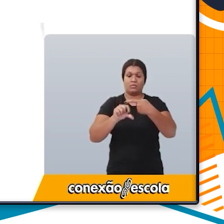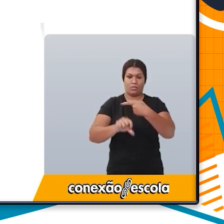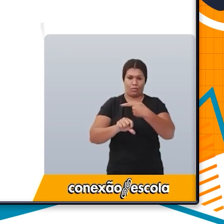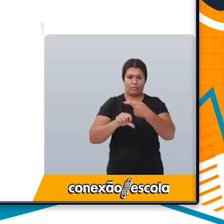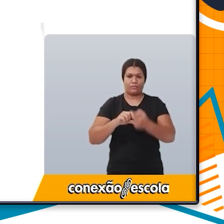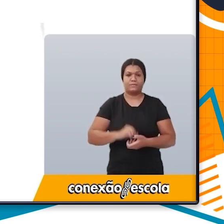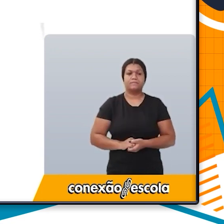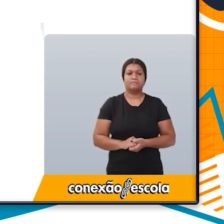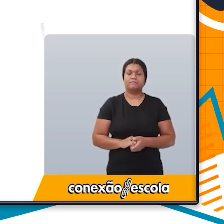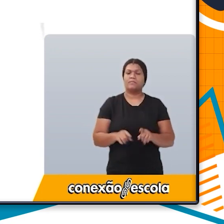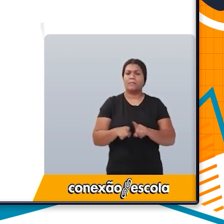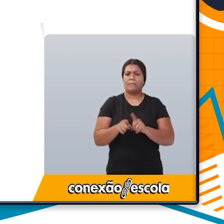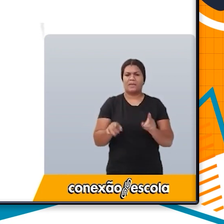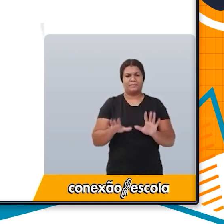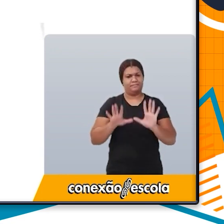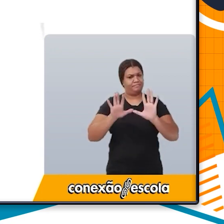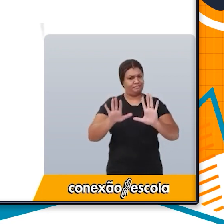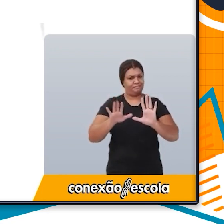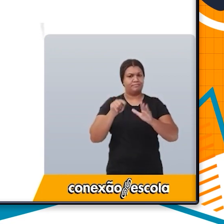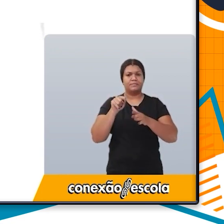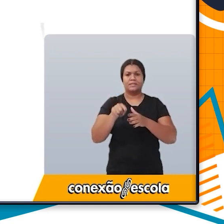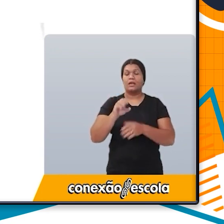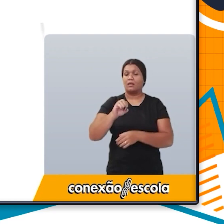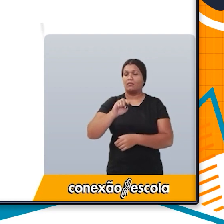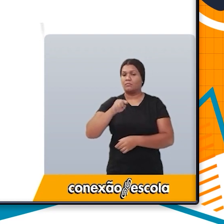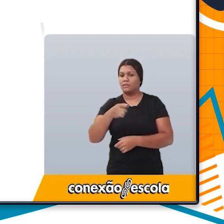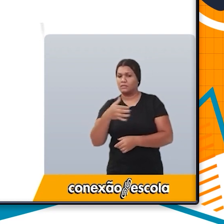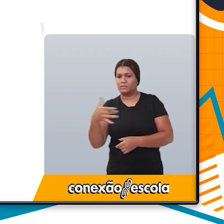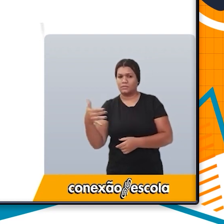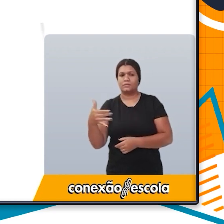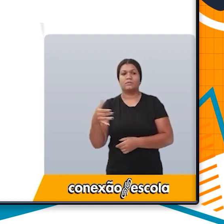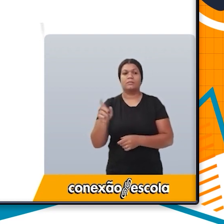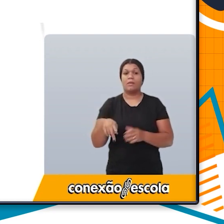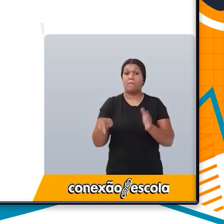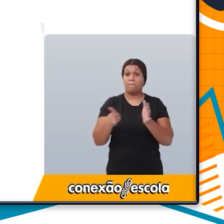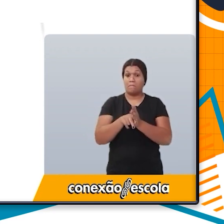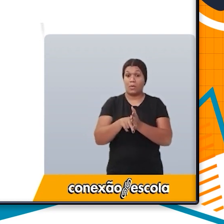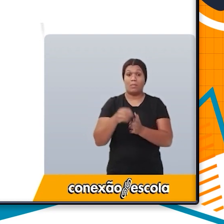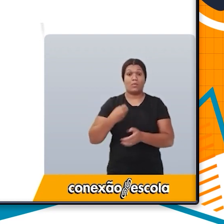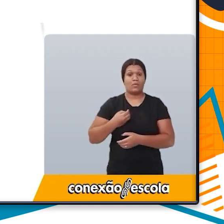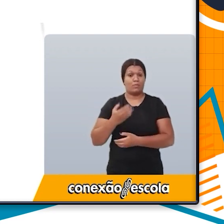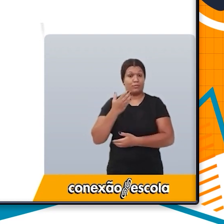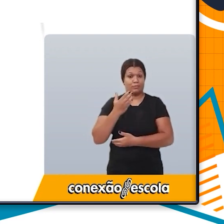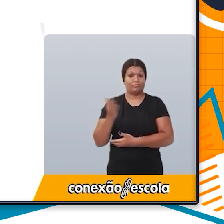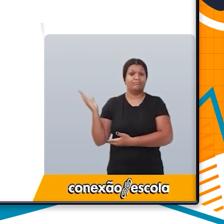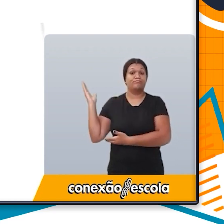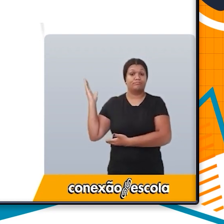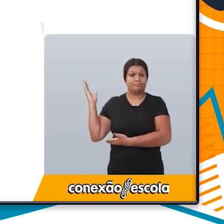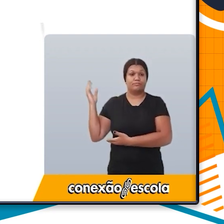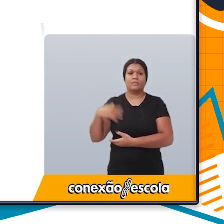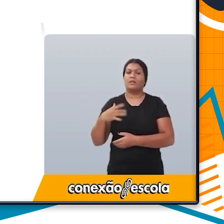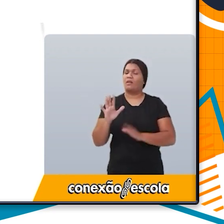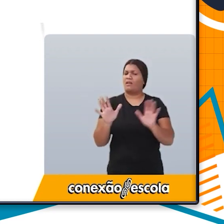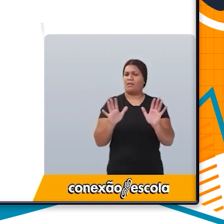nonos. Porém, essa é a fração geratriz deste número e eu quero